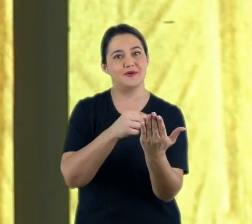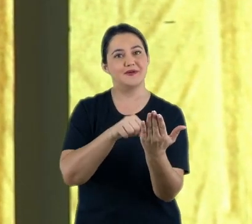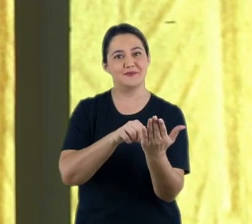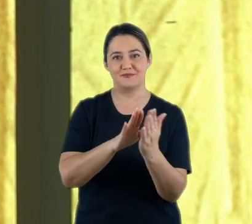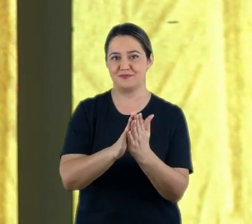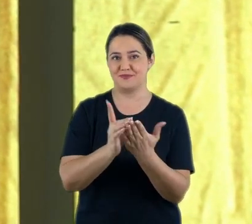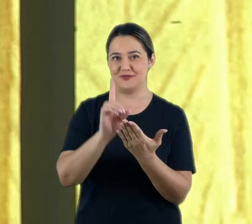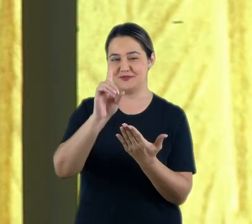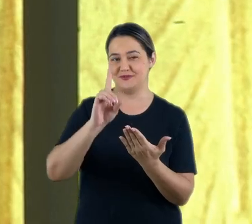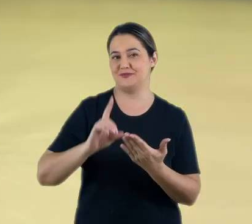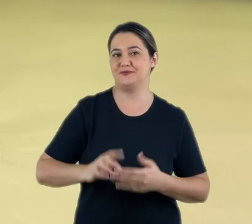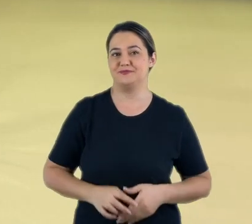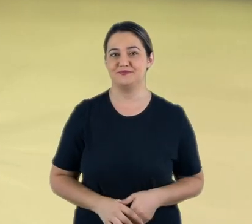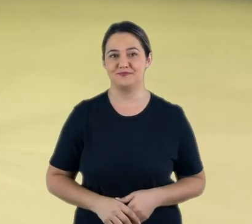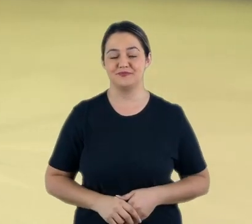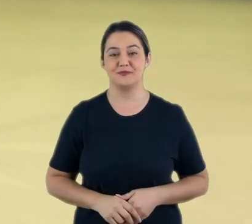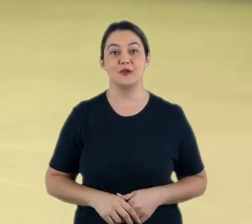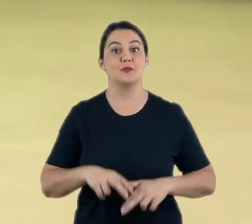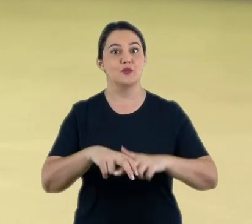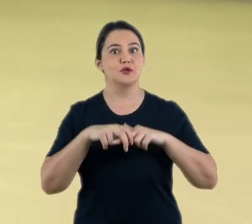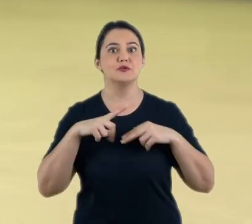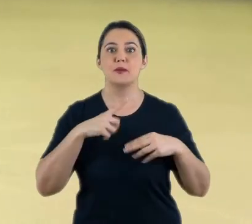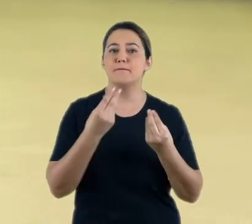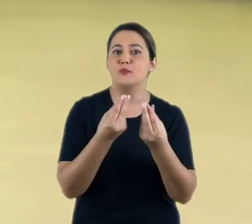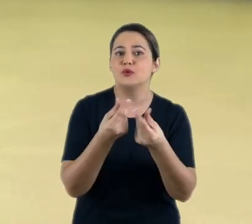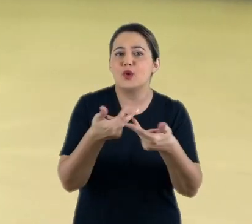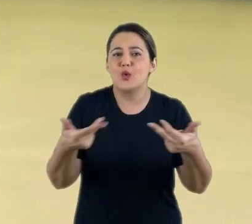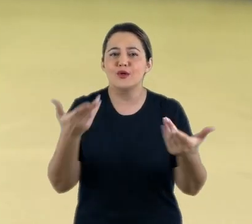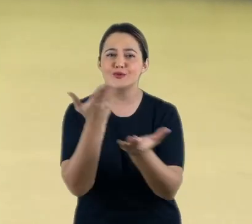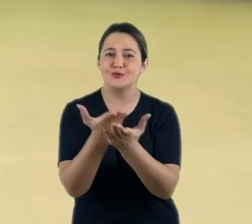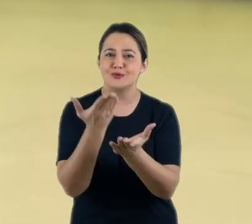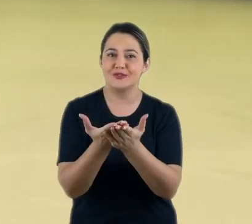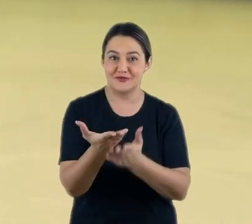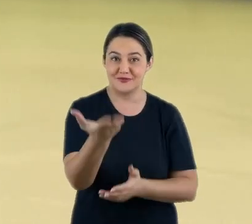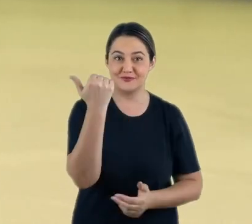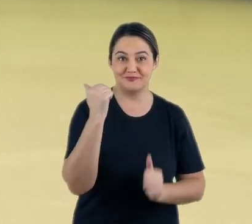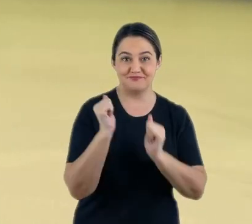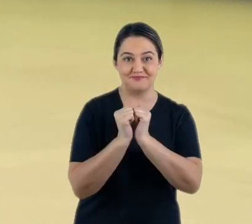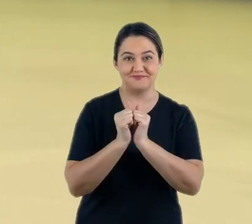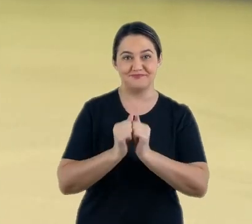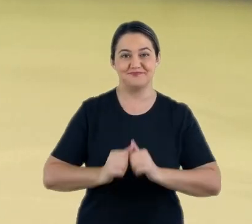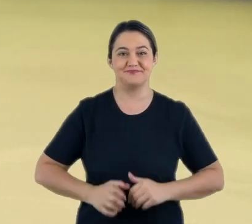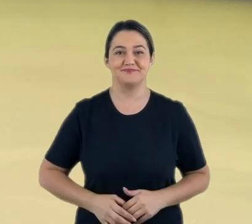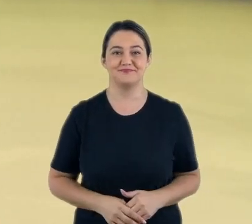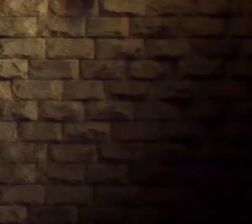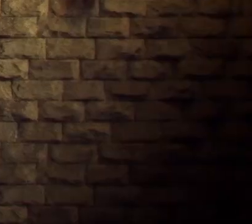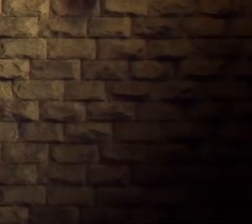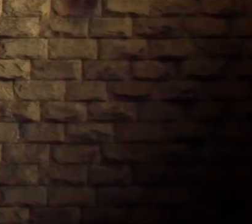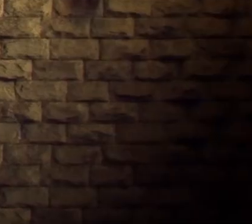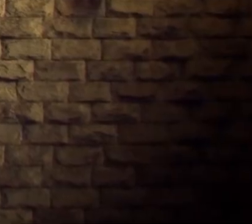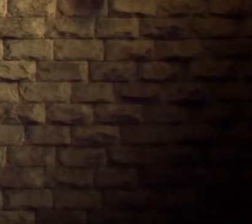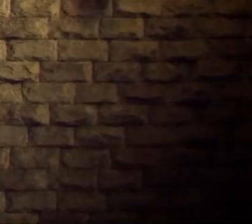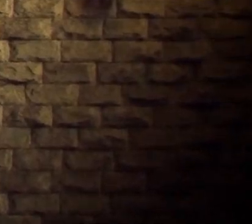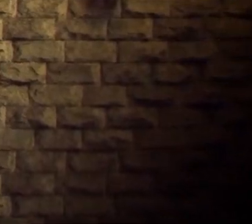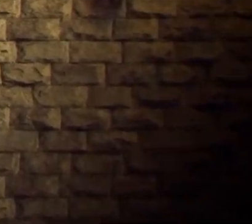Escritura Sagrada. Portanto, temos muita coisa para estudar, não sai daí porque o Evidências volta já já.